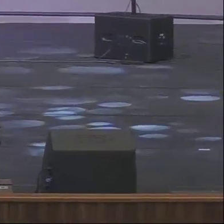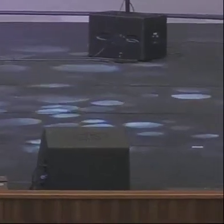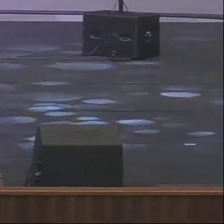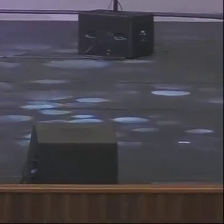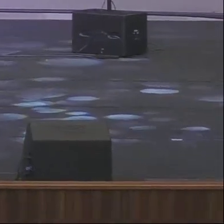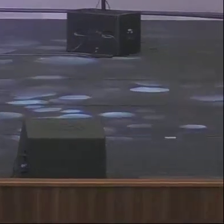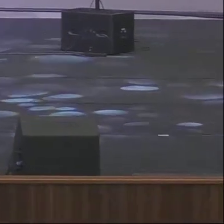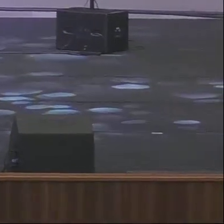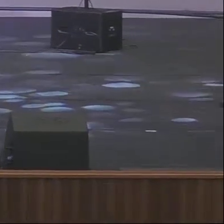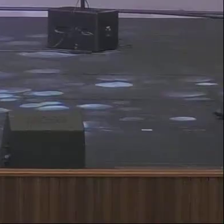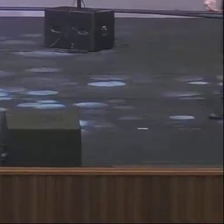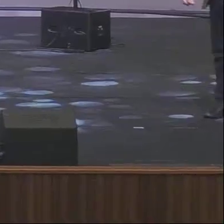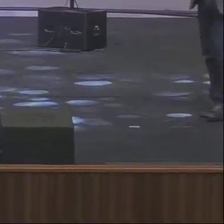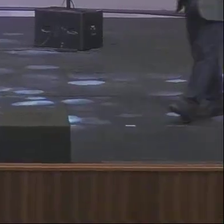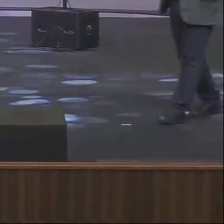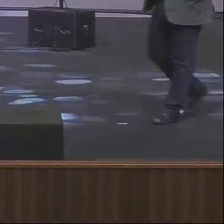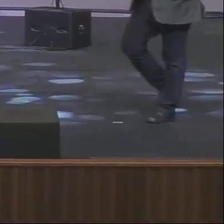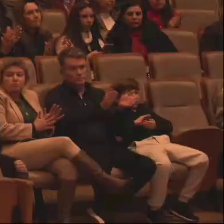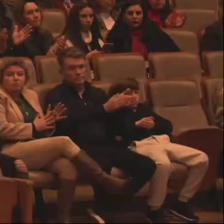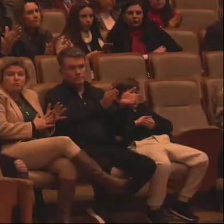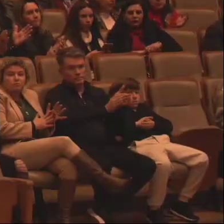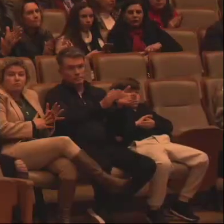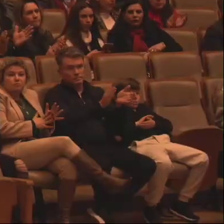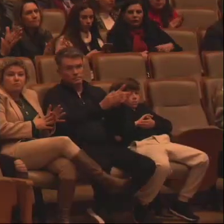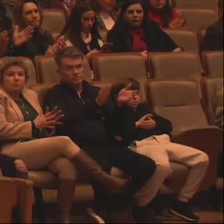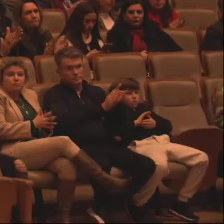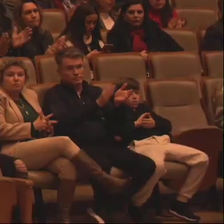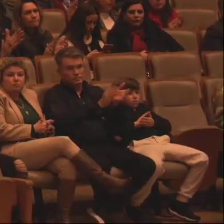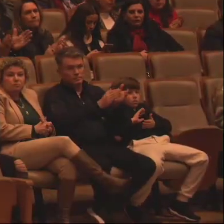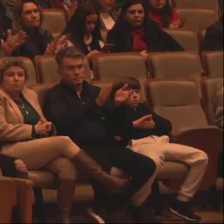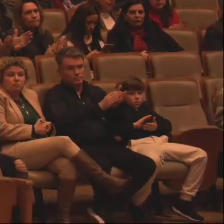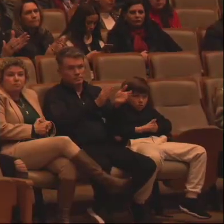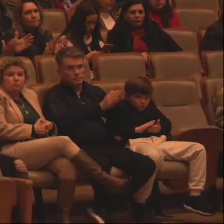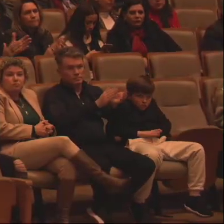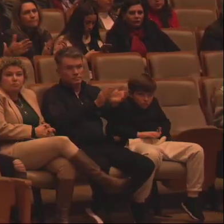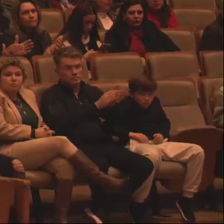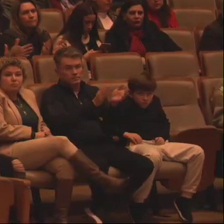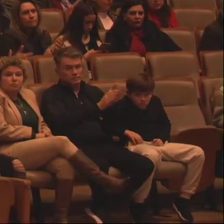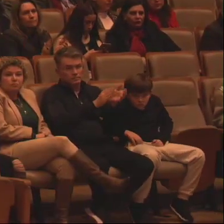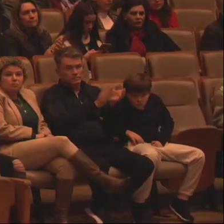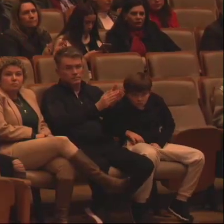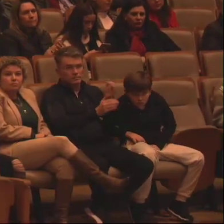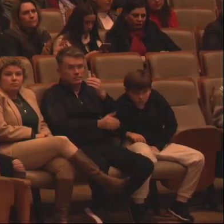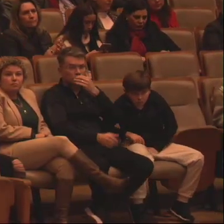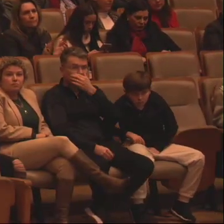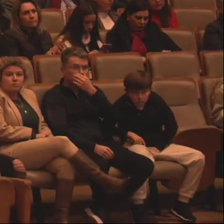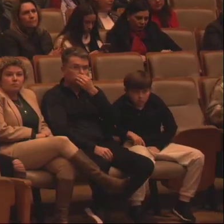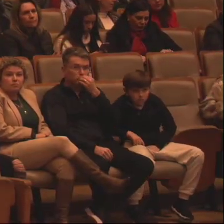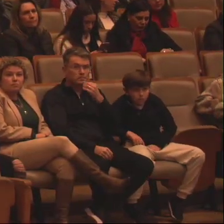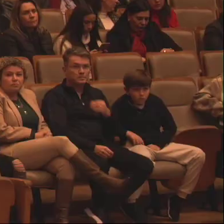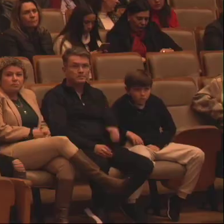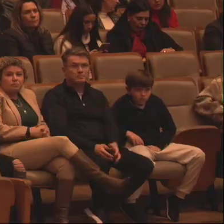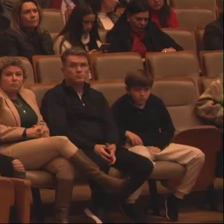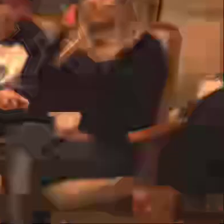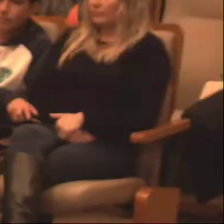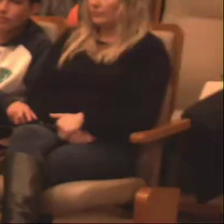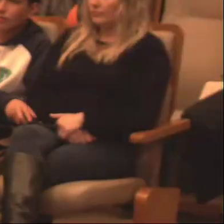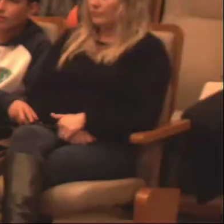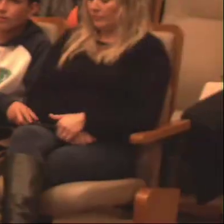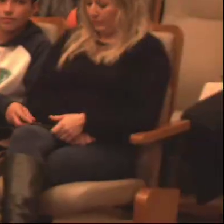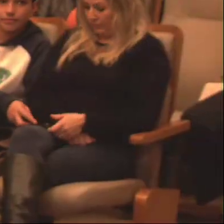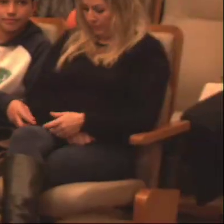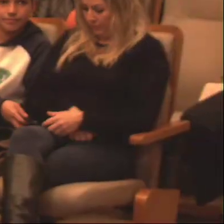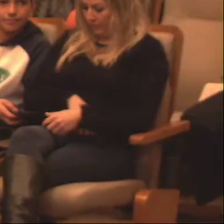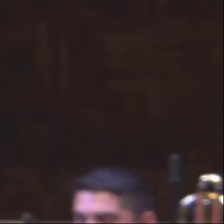Glória a Deus. Essa é a nossa Big Band. Sabe, o Salmo 150 fala assim: louvai ao Senhor com